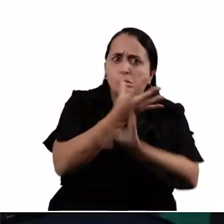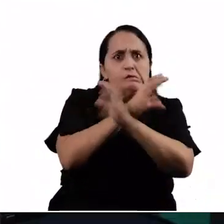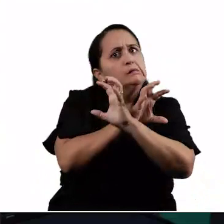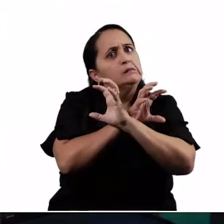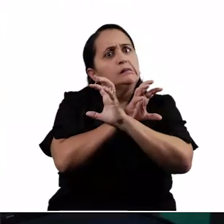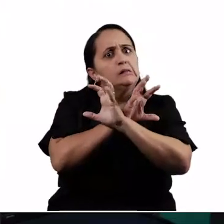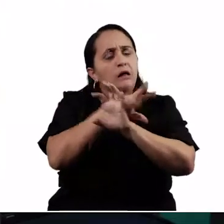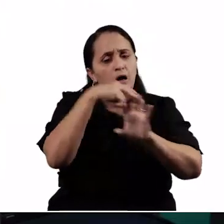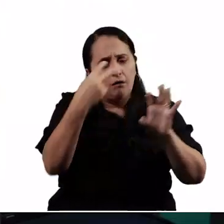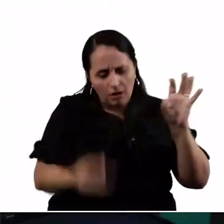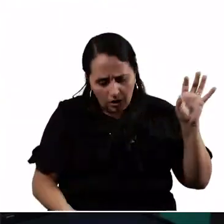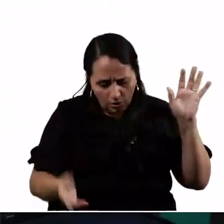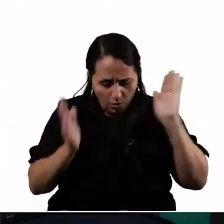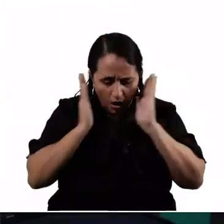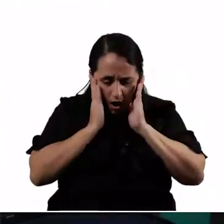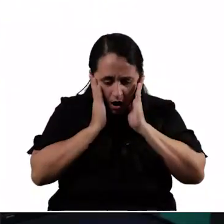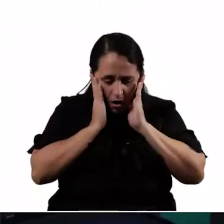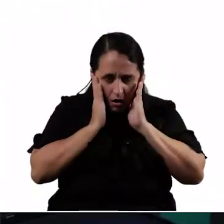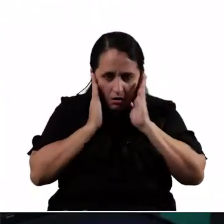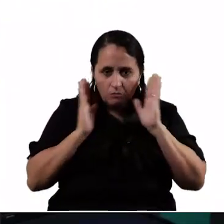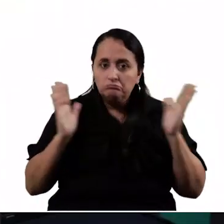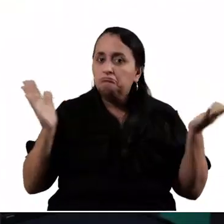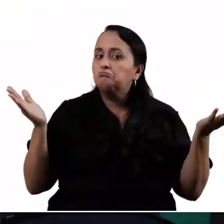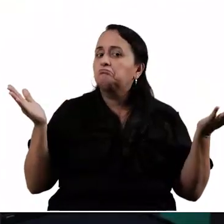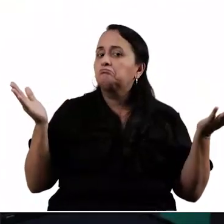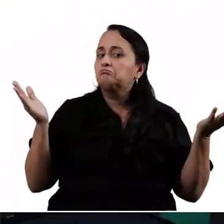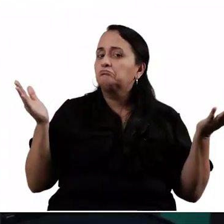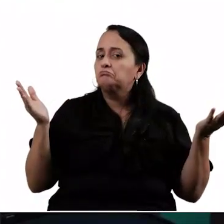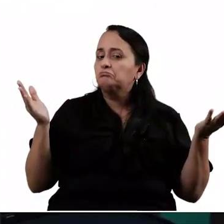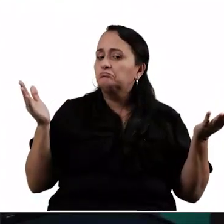a pessoa tá dormindo e do nada escuta uma voz horrorosa